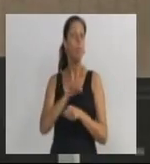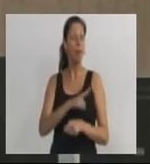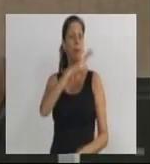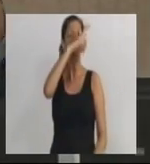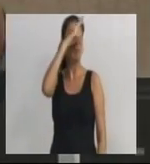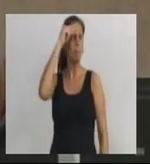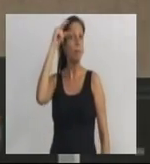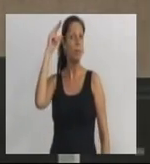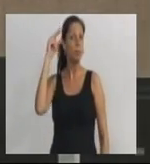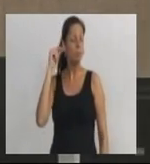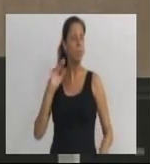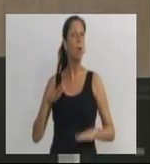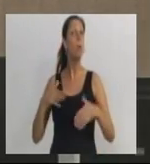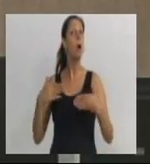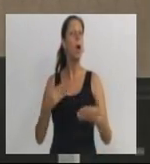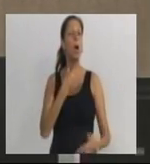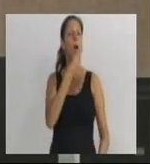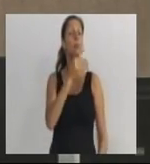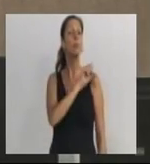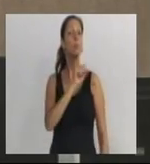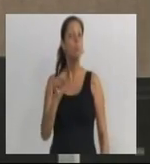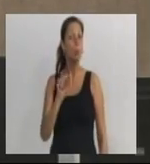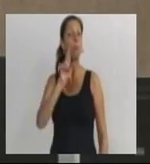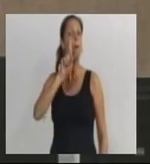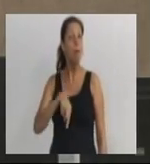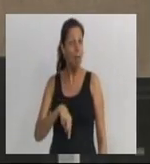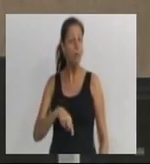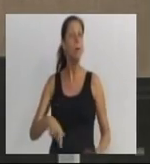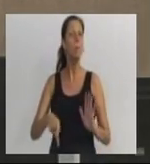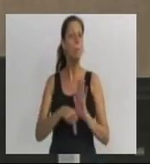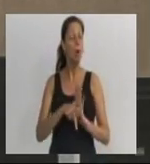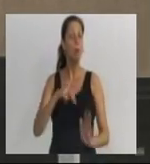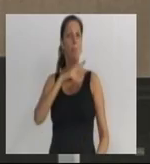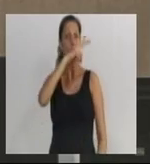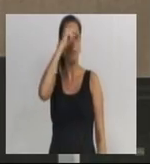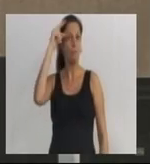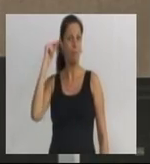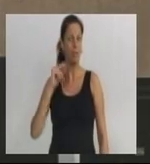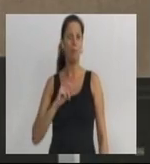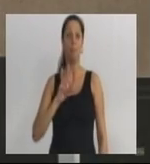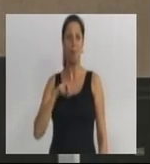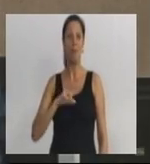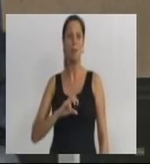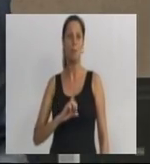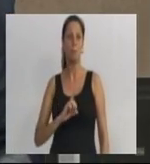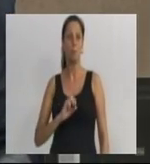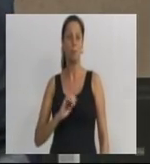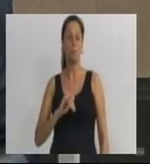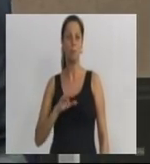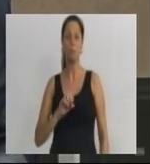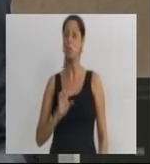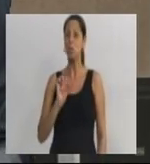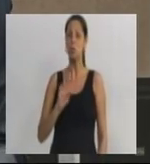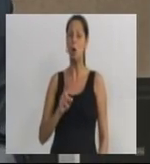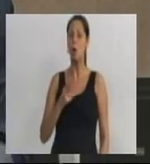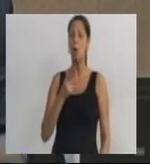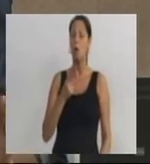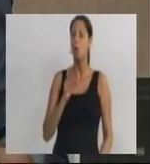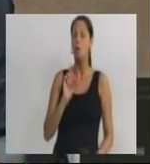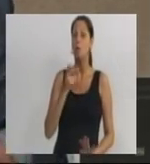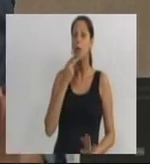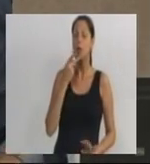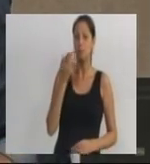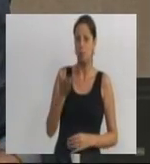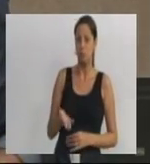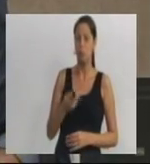aqui, e também já ocupou cargo em comissão na Assembleia Legislativa. Então, é só por isso, vereador Jefferson. Não é que Vossa Excelência